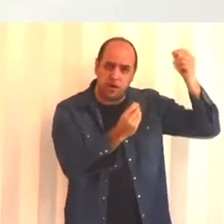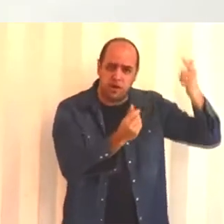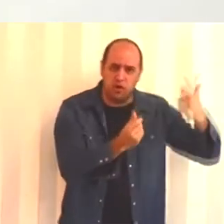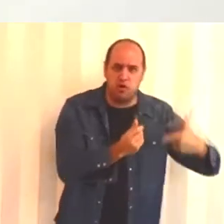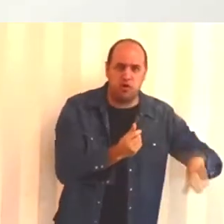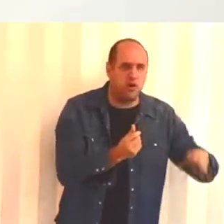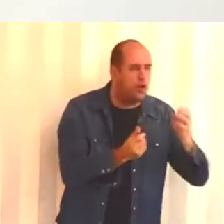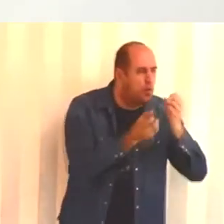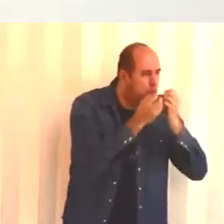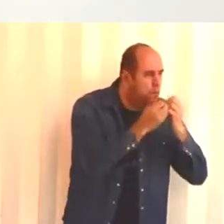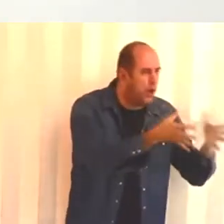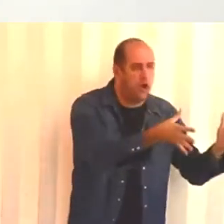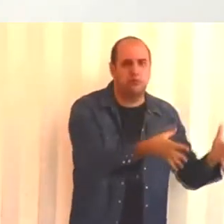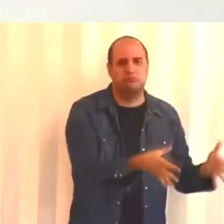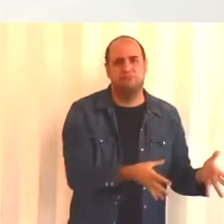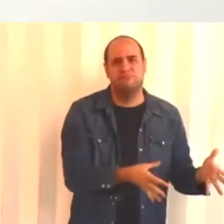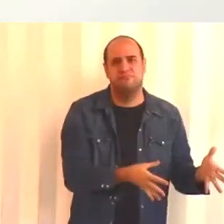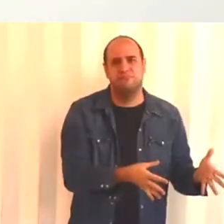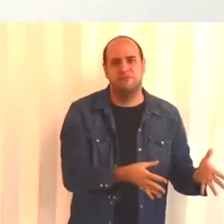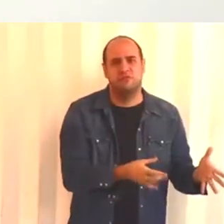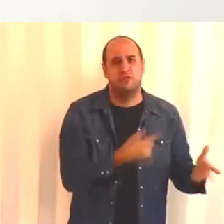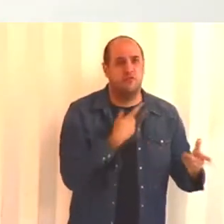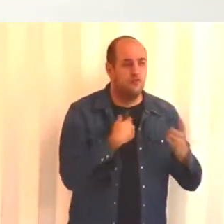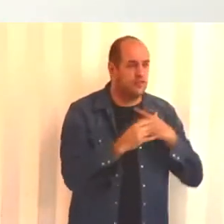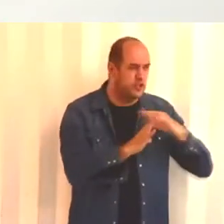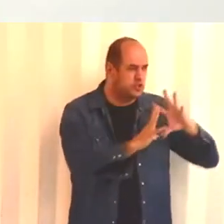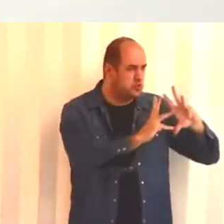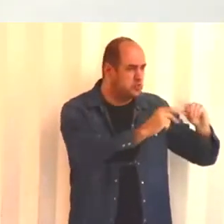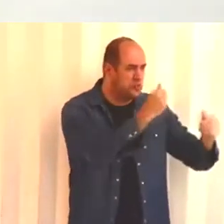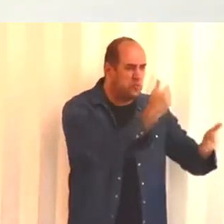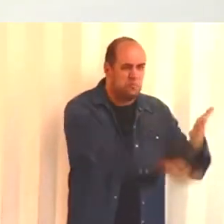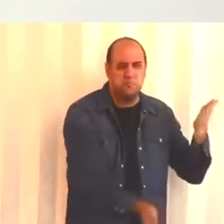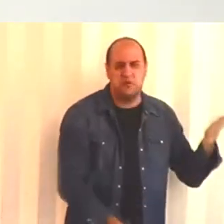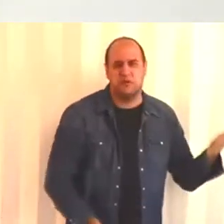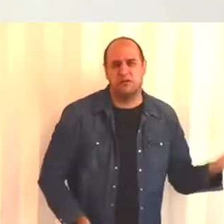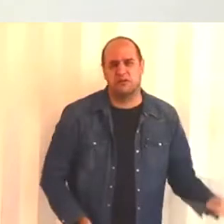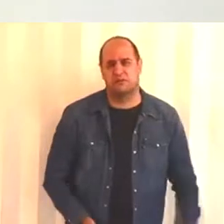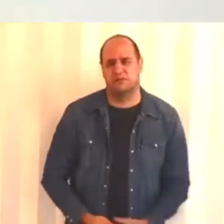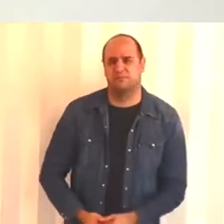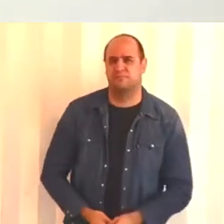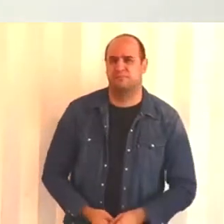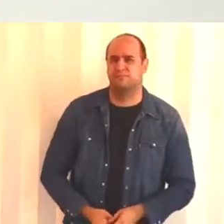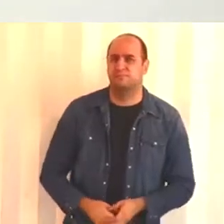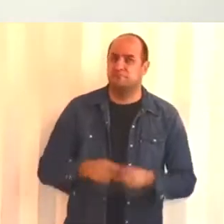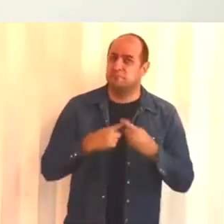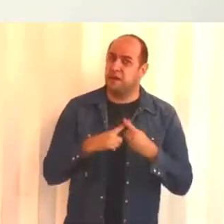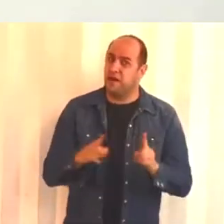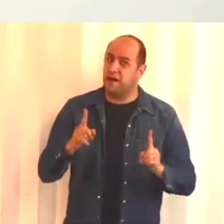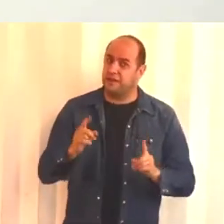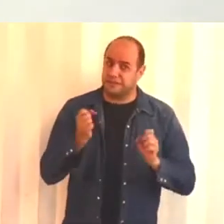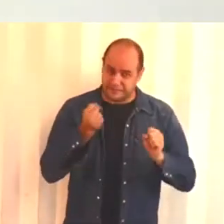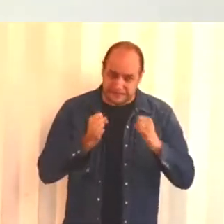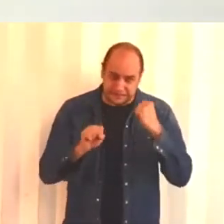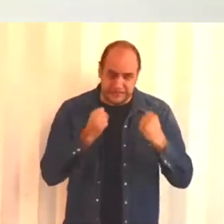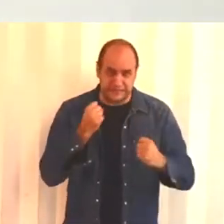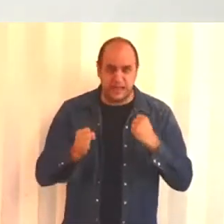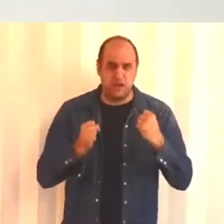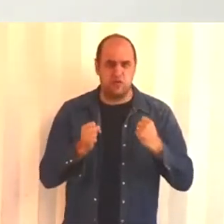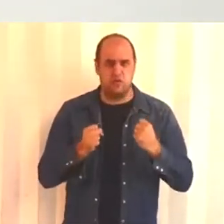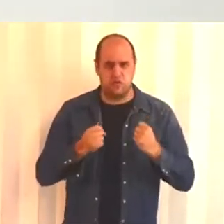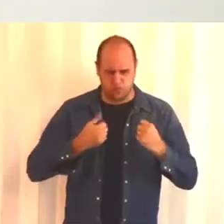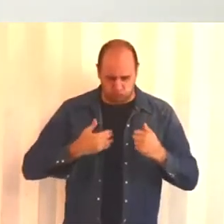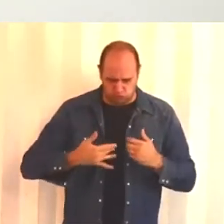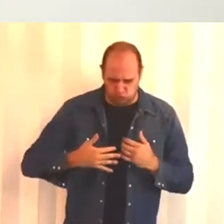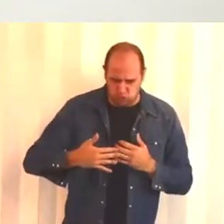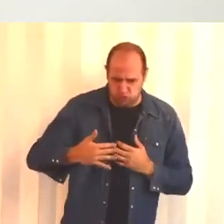mesmo dia perecem todos os seus desígnios. Mas a sequência do Salmo nos apresentará agora, além do principal